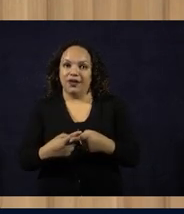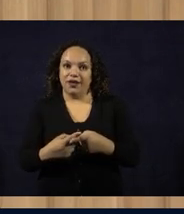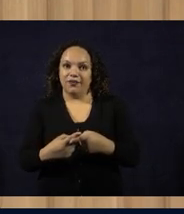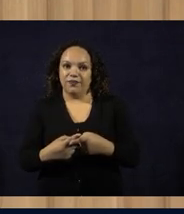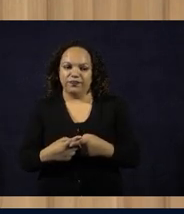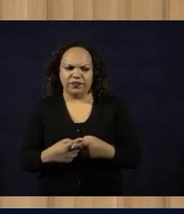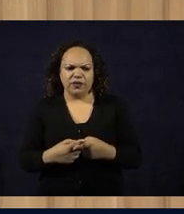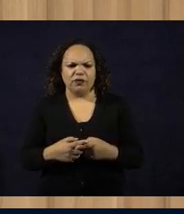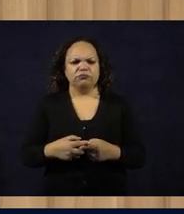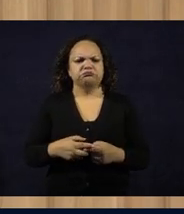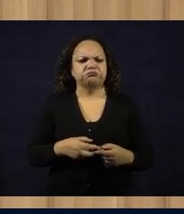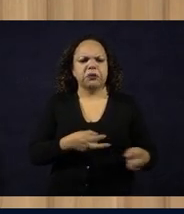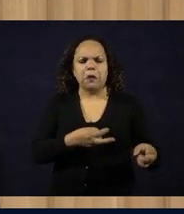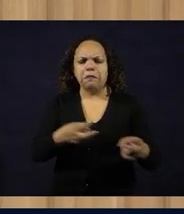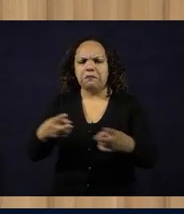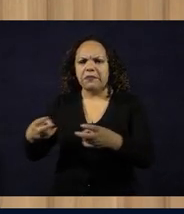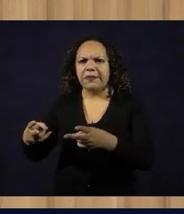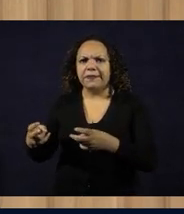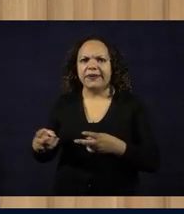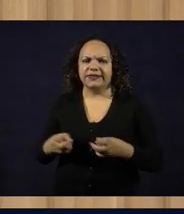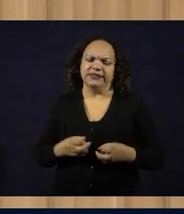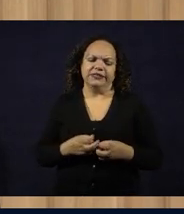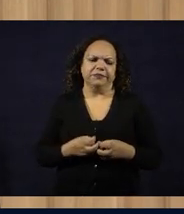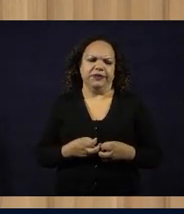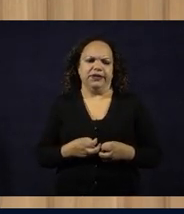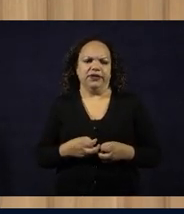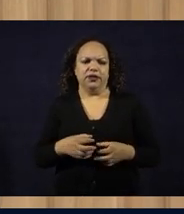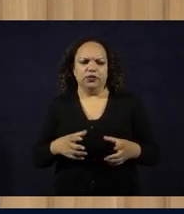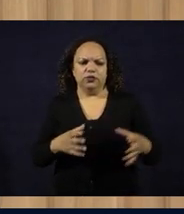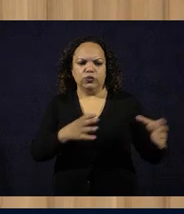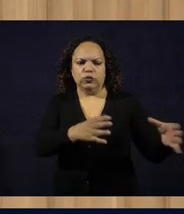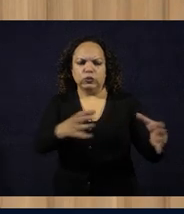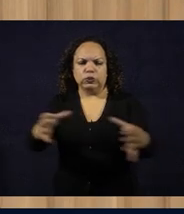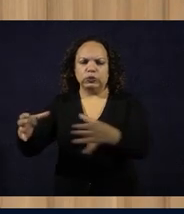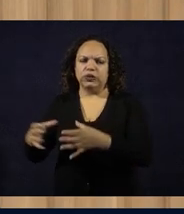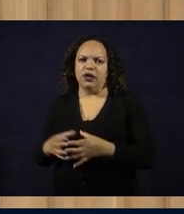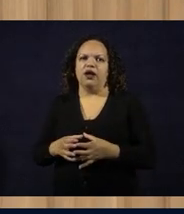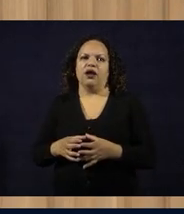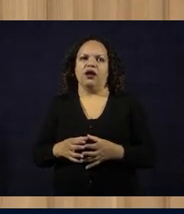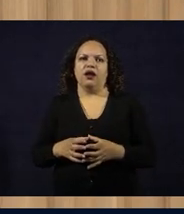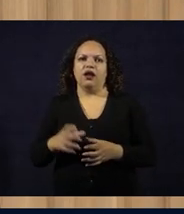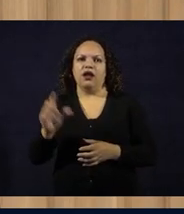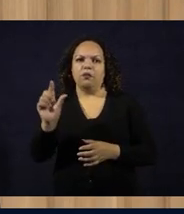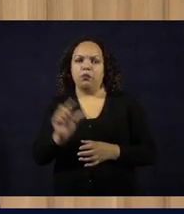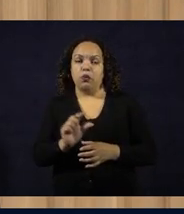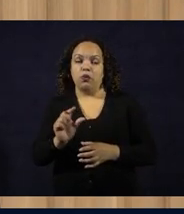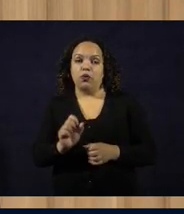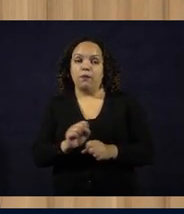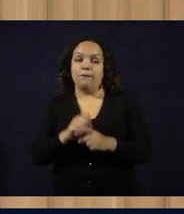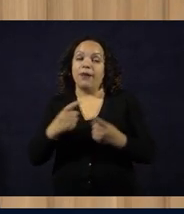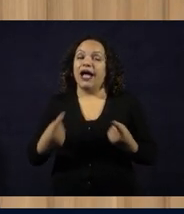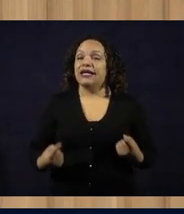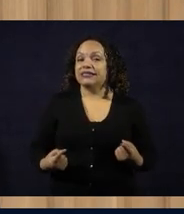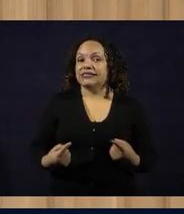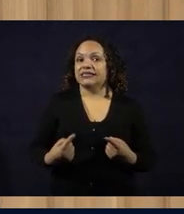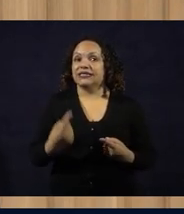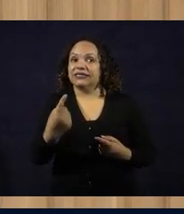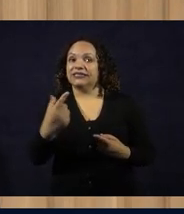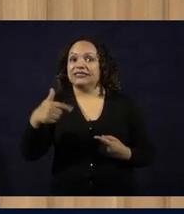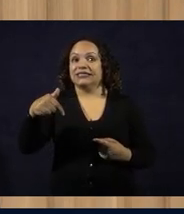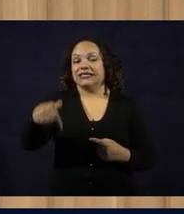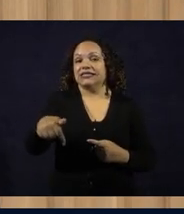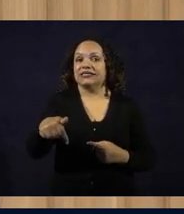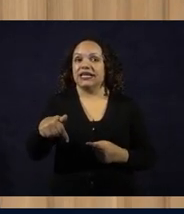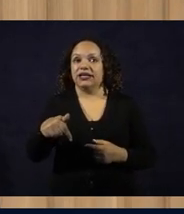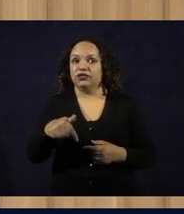pequena pessoal tem pouca visão de risco mas tem muito acidente né então lá em 2010 11 nós tínhamos 17 acidentes por um milhão de